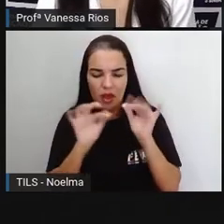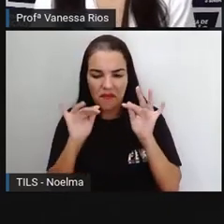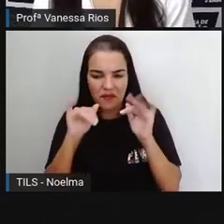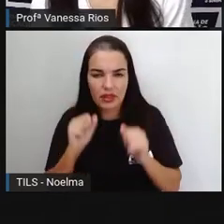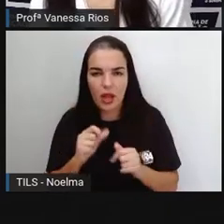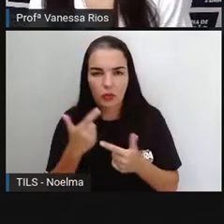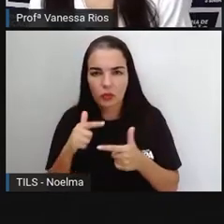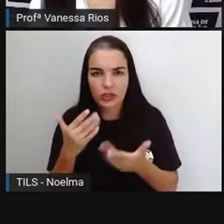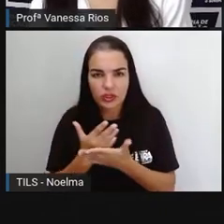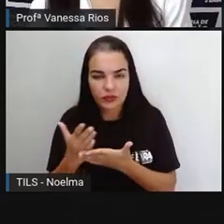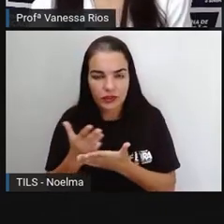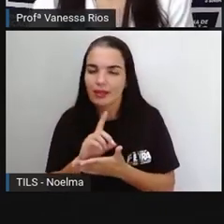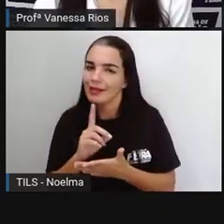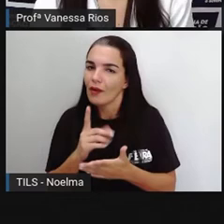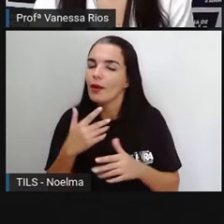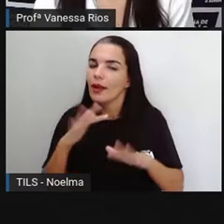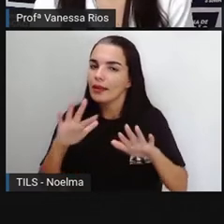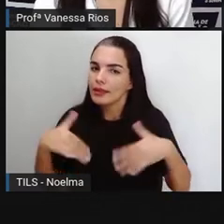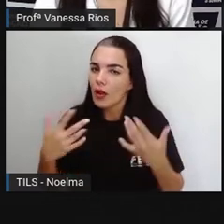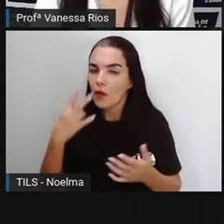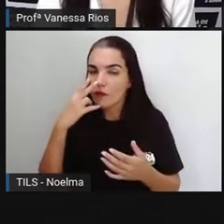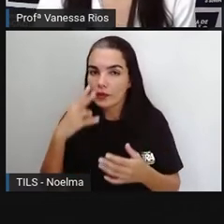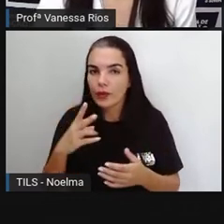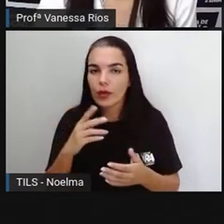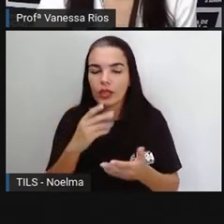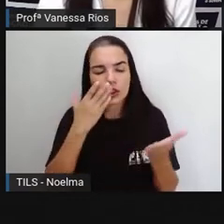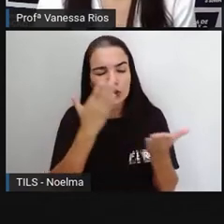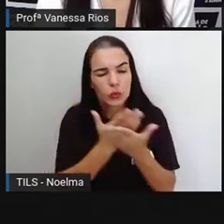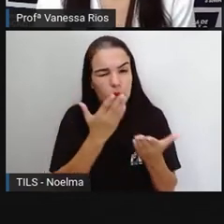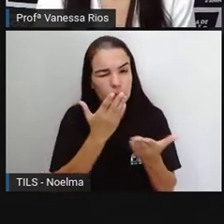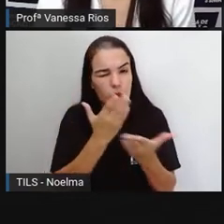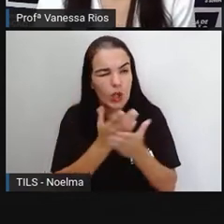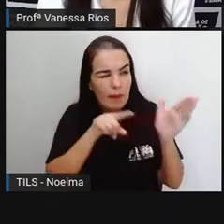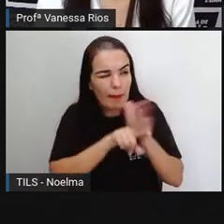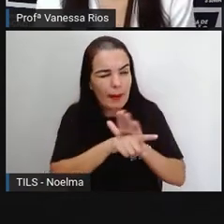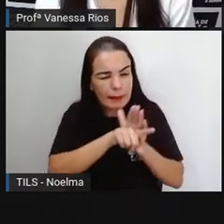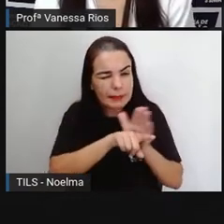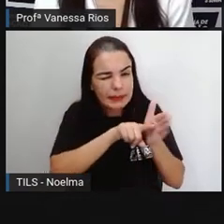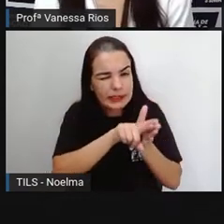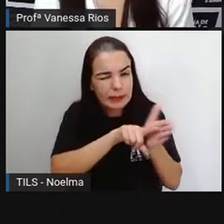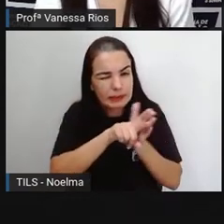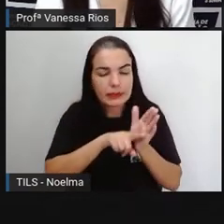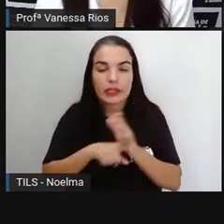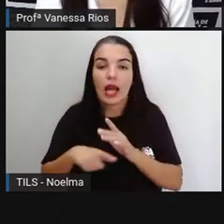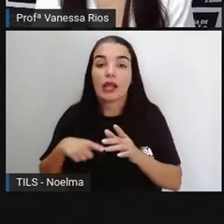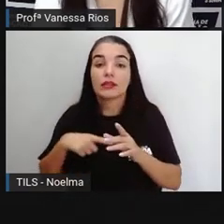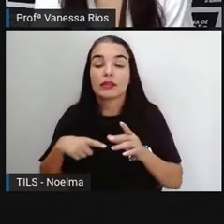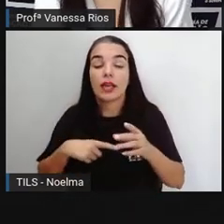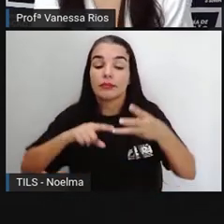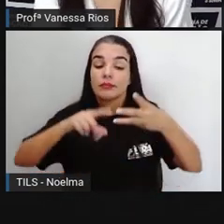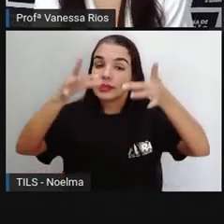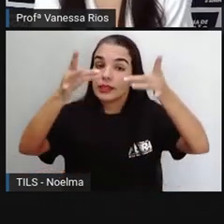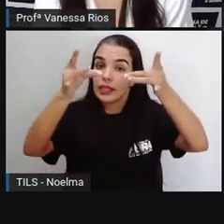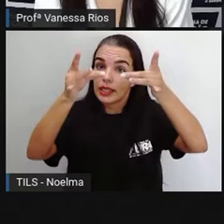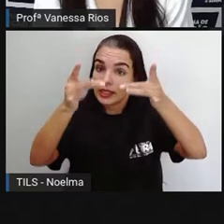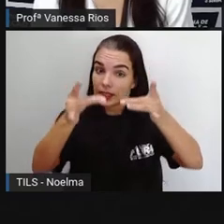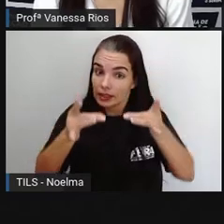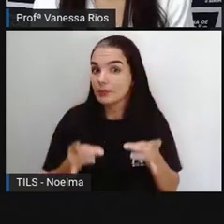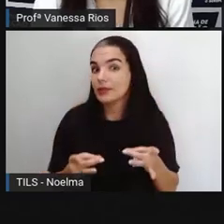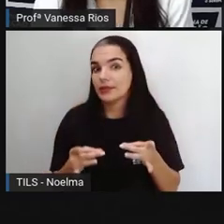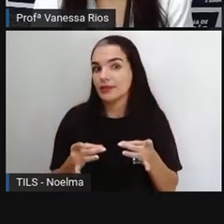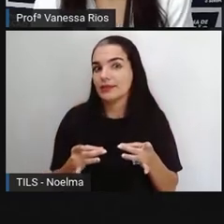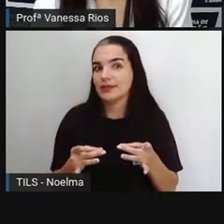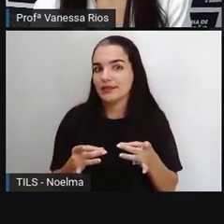A partir dos estudos, se descobrem que os átomos eles são formados aí por elementos, então ele não é totalmente